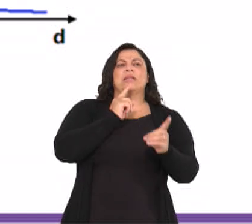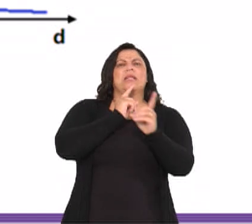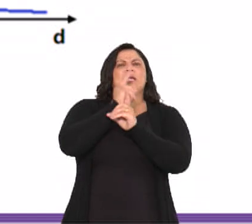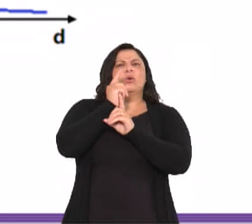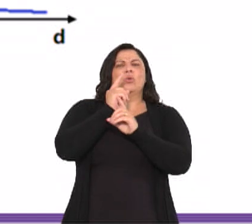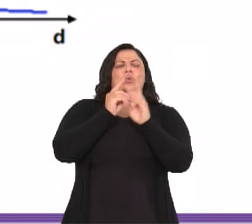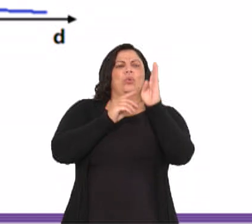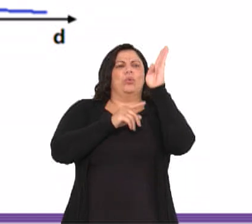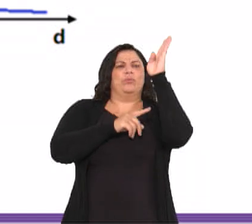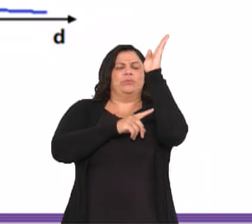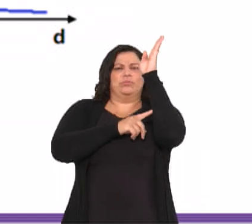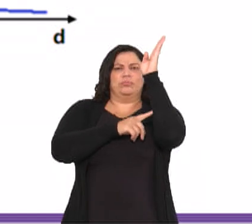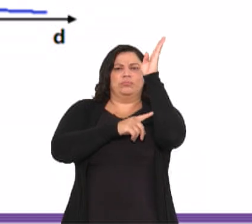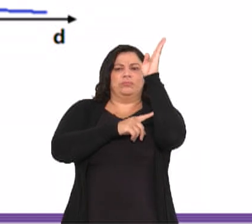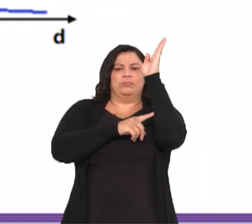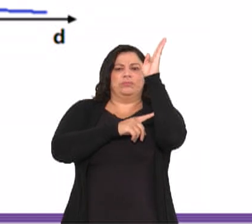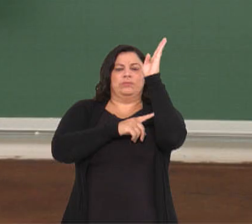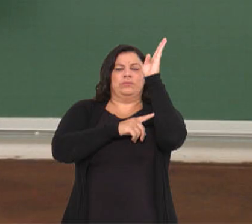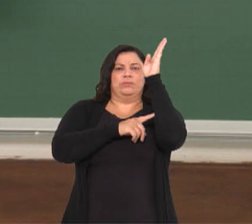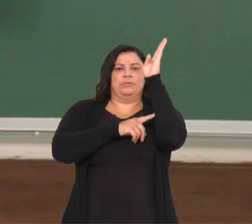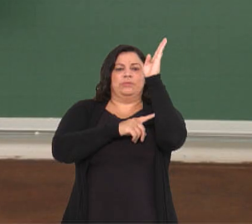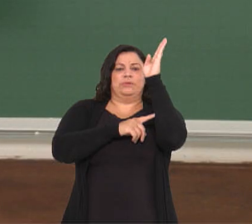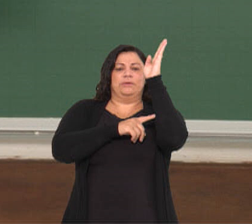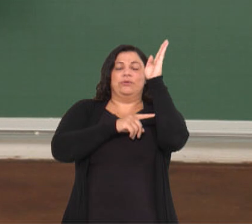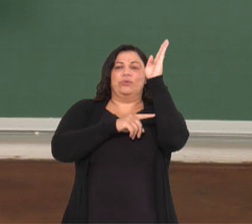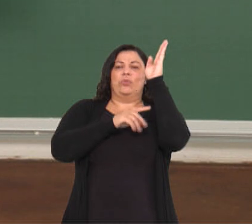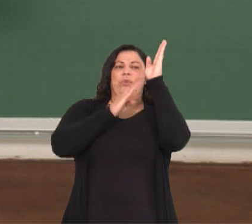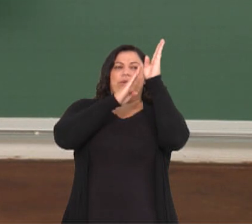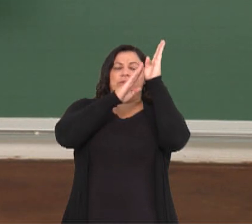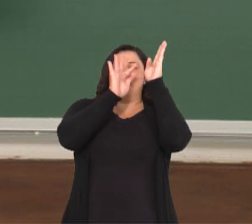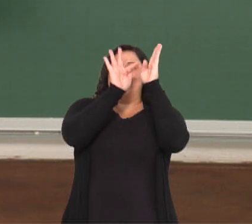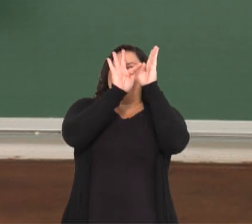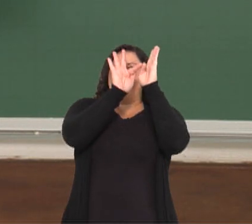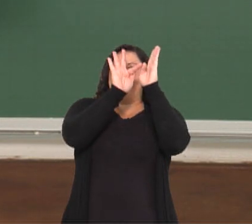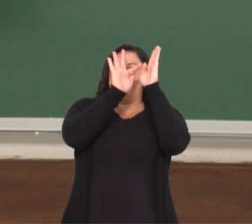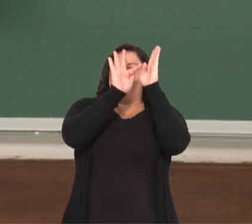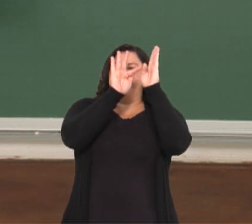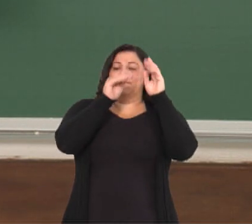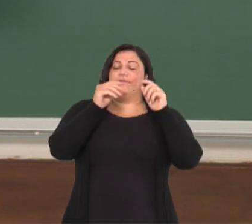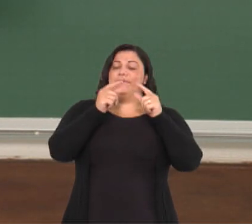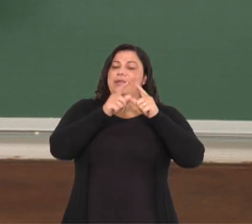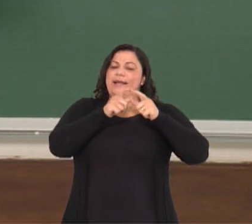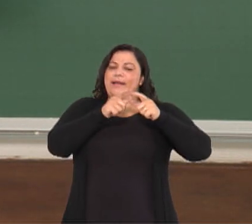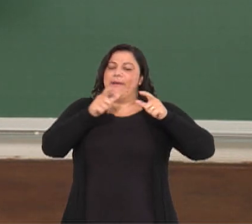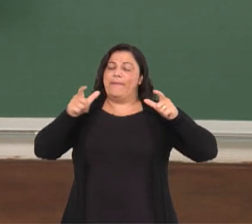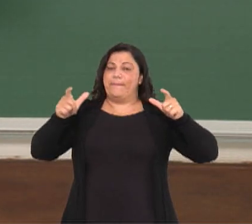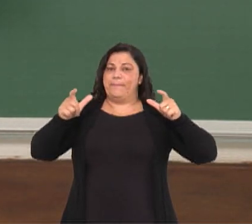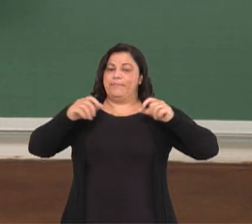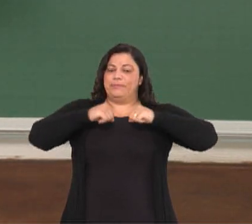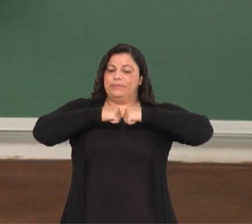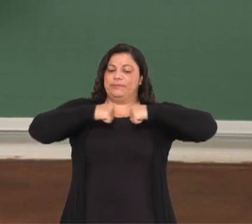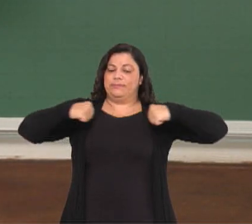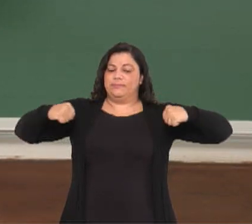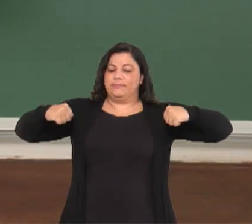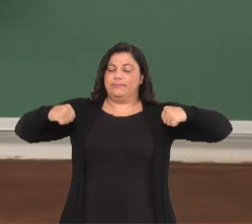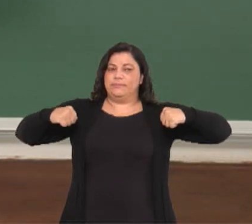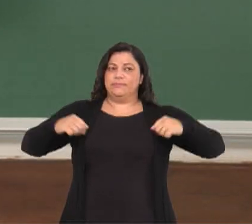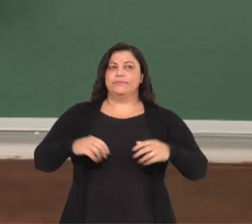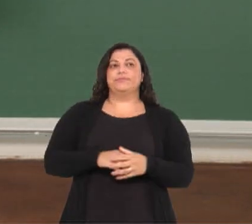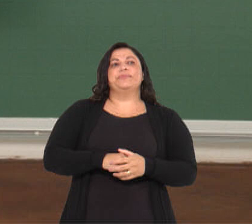força cai abruptamente, bruscamente com o aumento da distância. Vamos para a alternativa letra